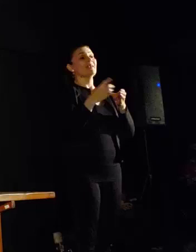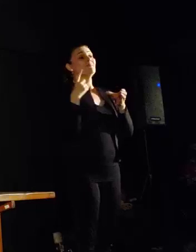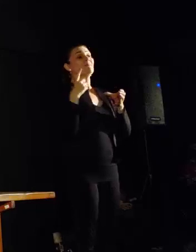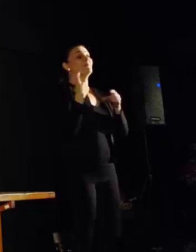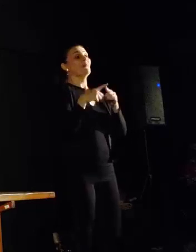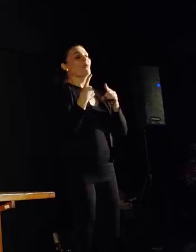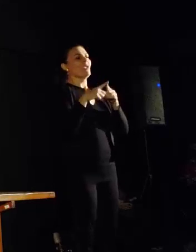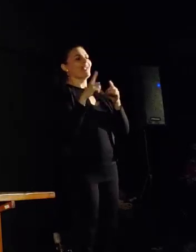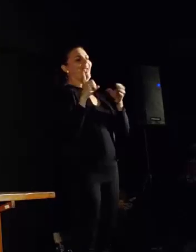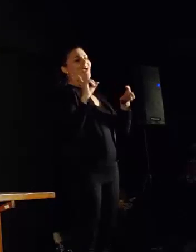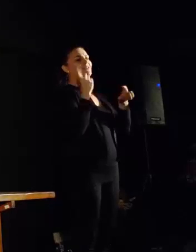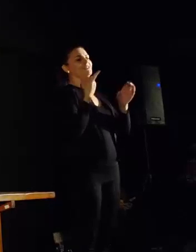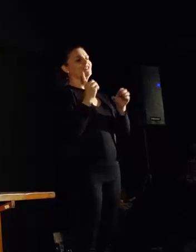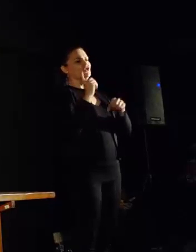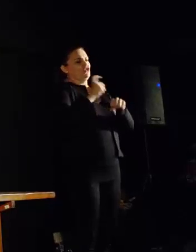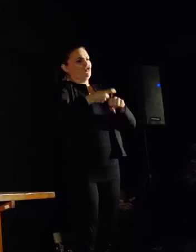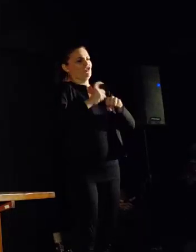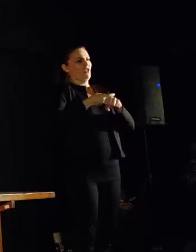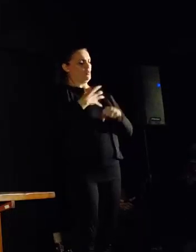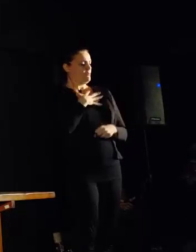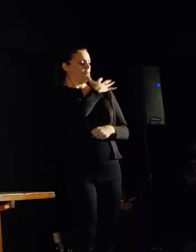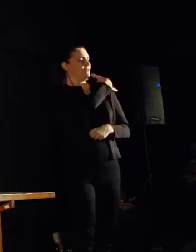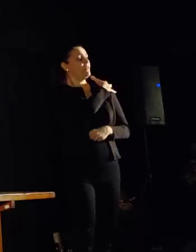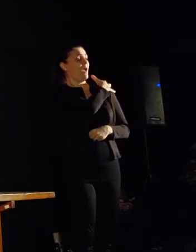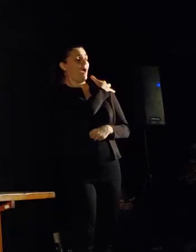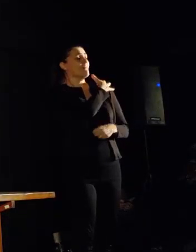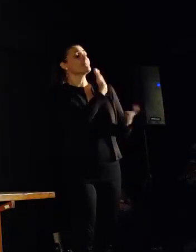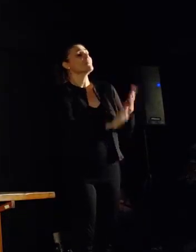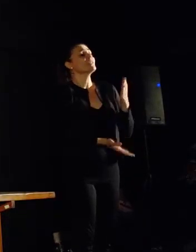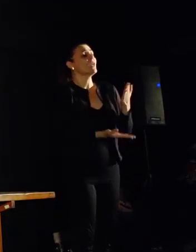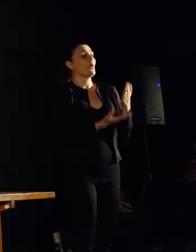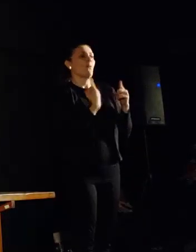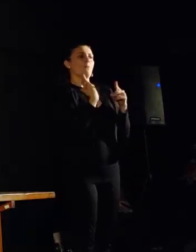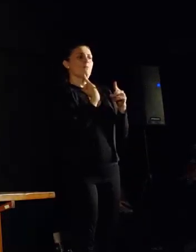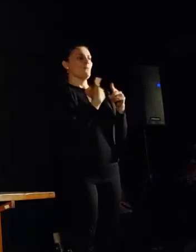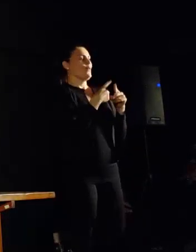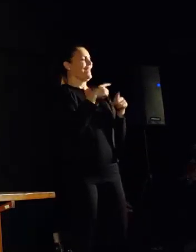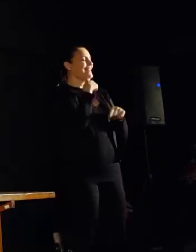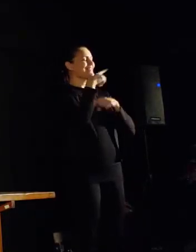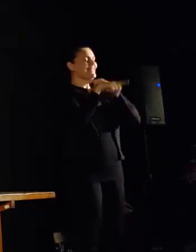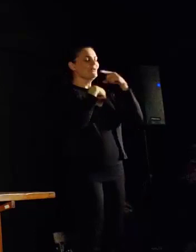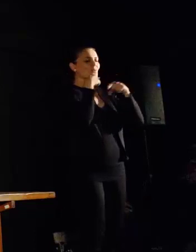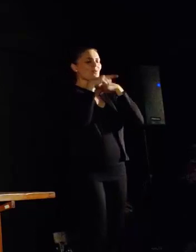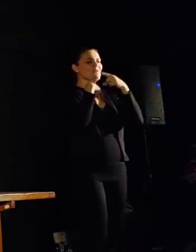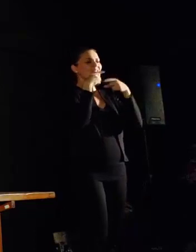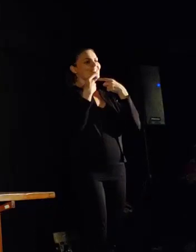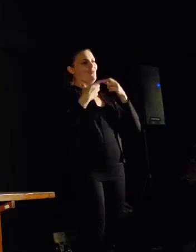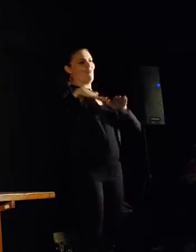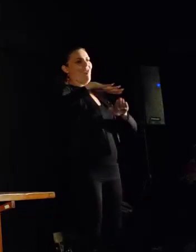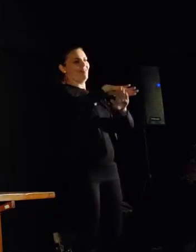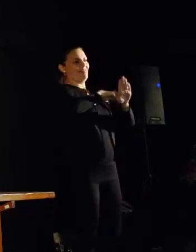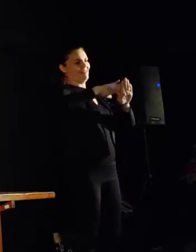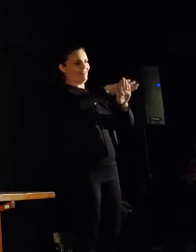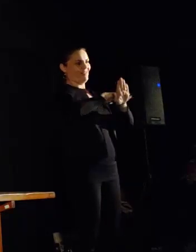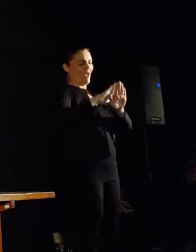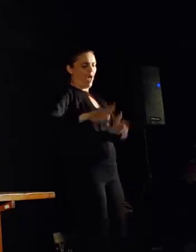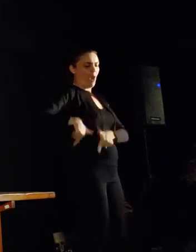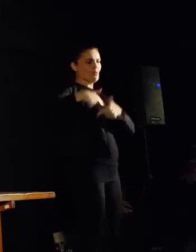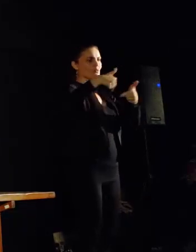ela não foi capaz de vencer a batalha ideológica, porque ela não fez a batalha cultural. Então agora nós vamos